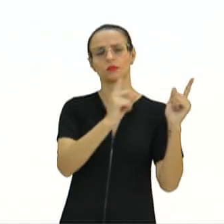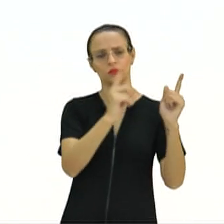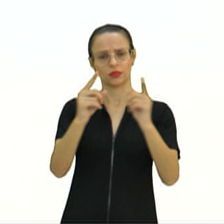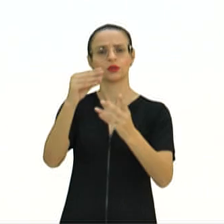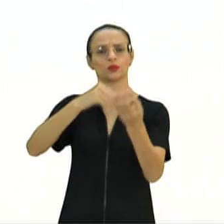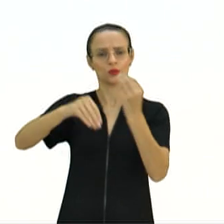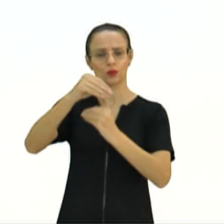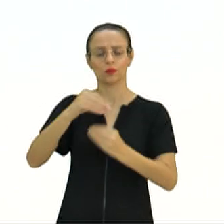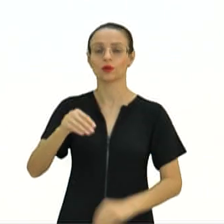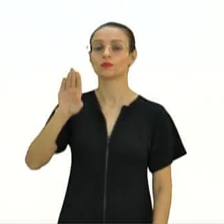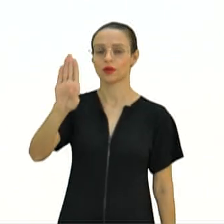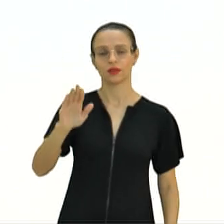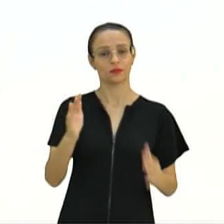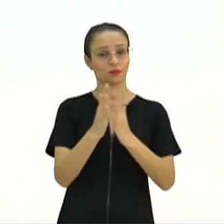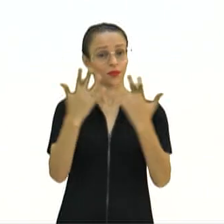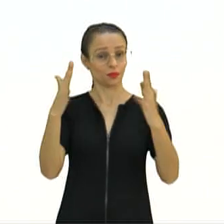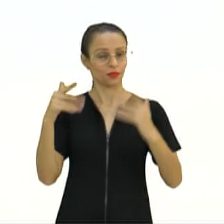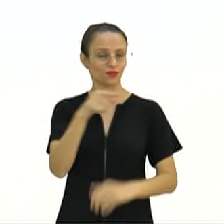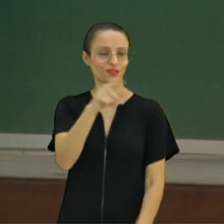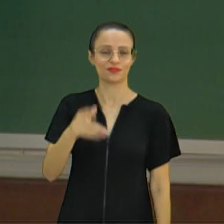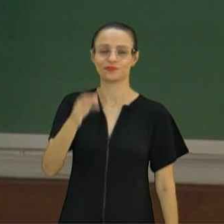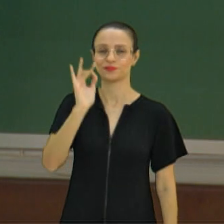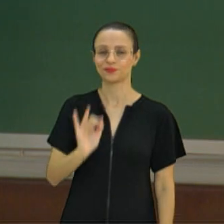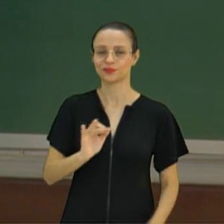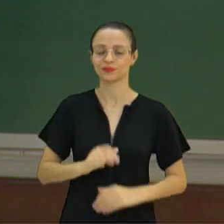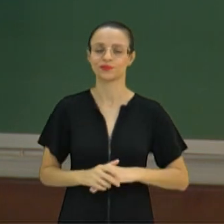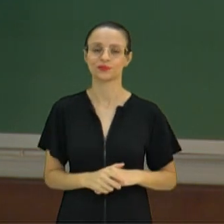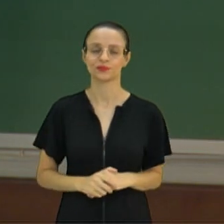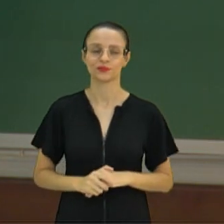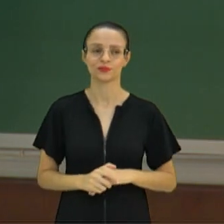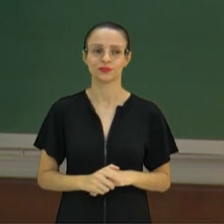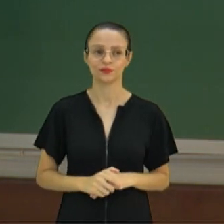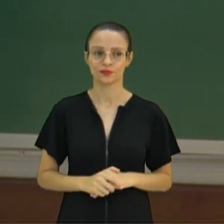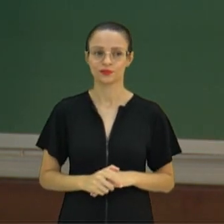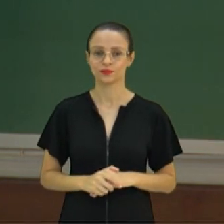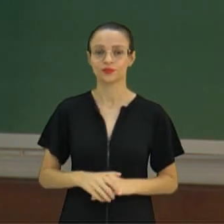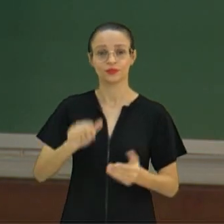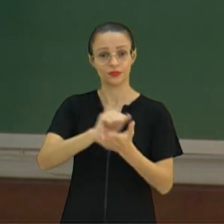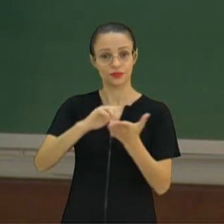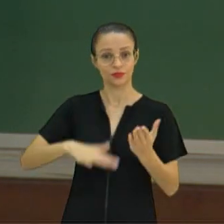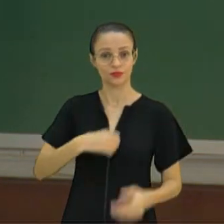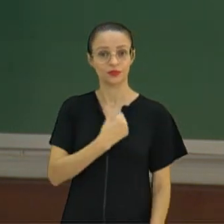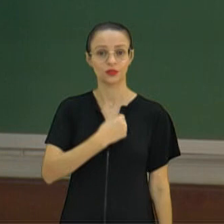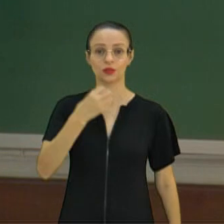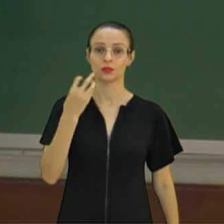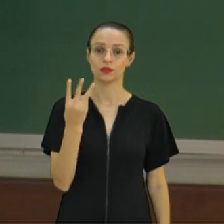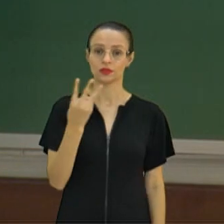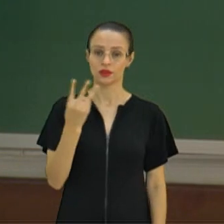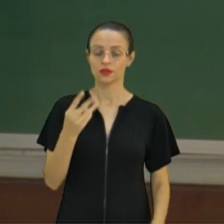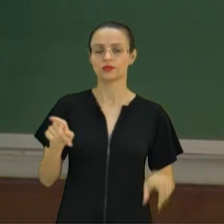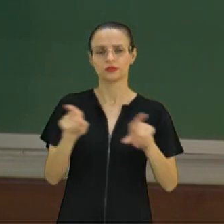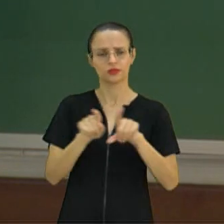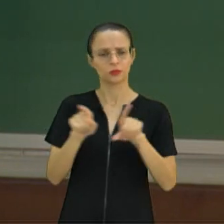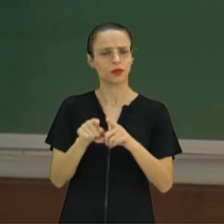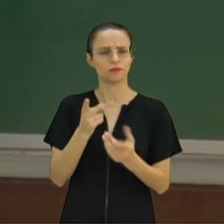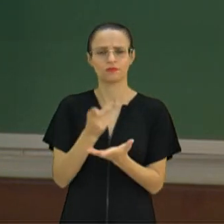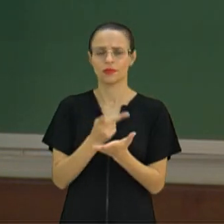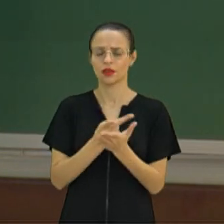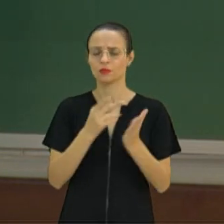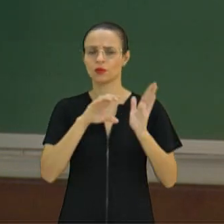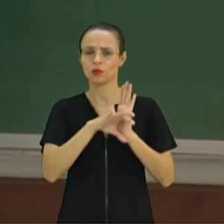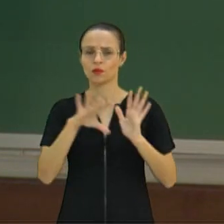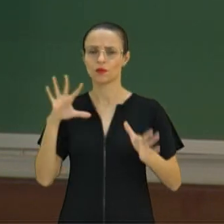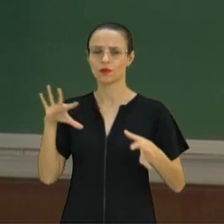Letra B, parabéns se você acertou. Vamos agora ao exercício número 3, também com essas ideias e